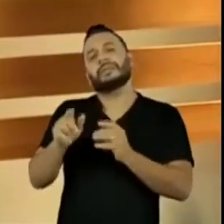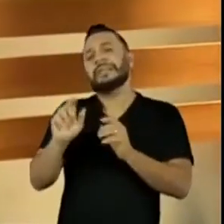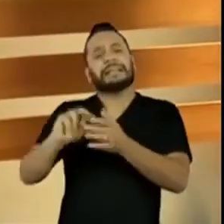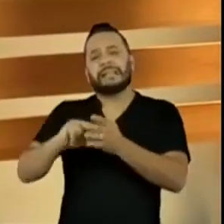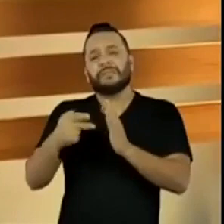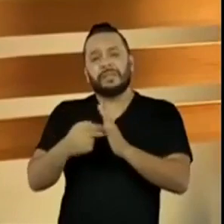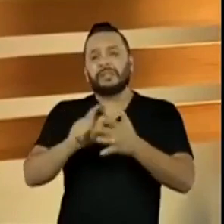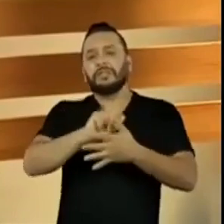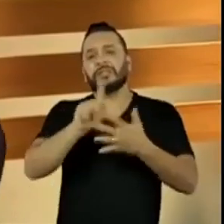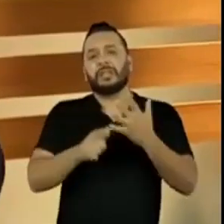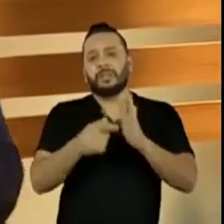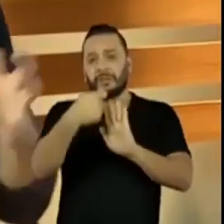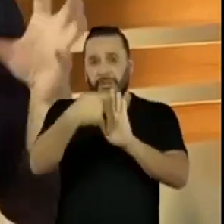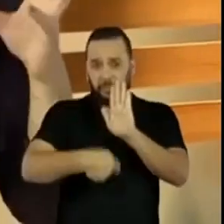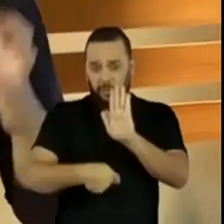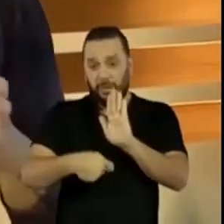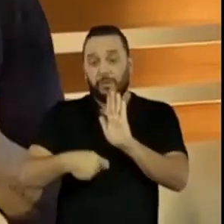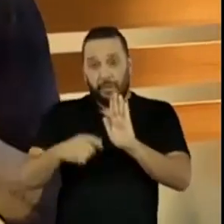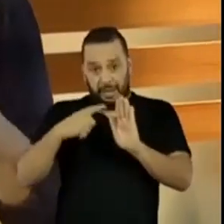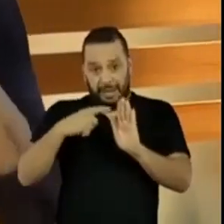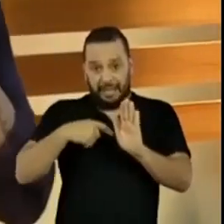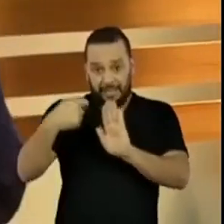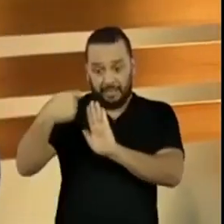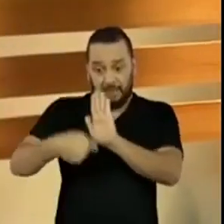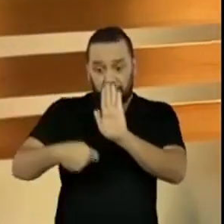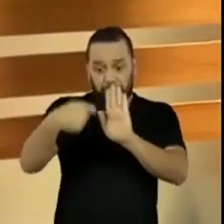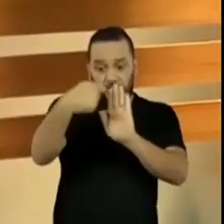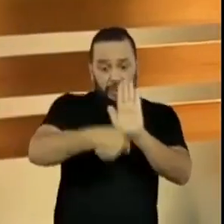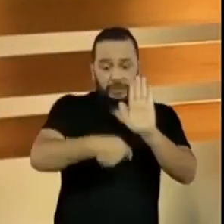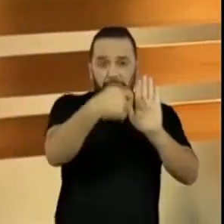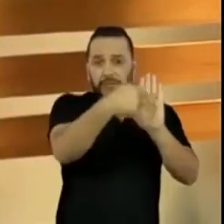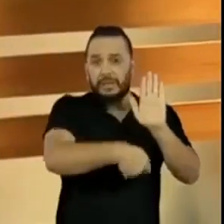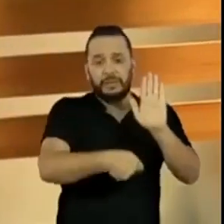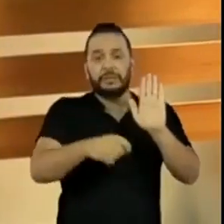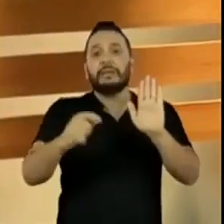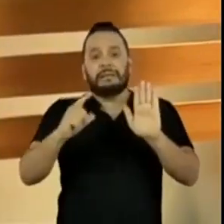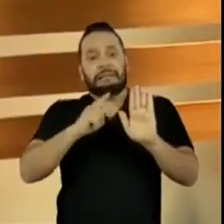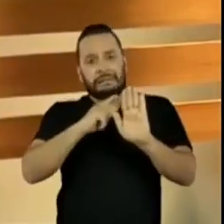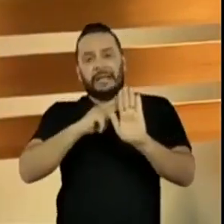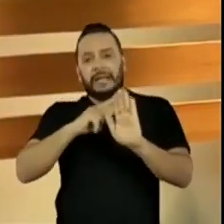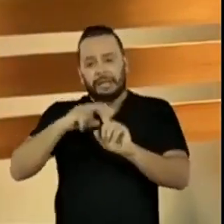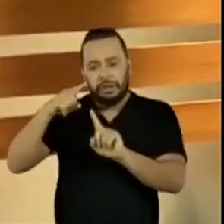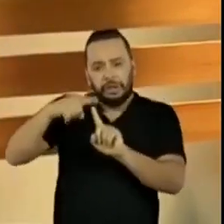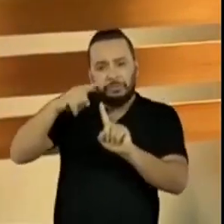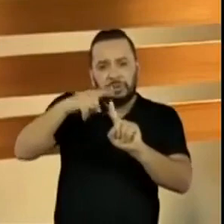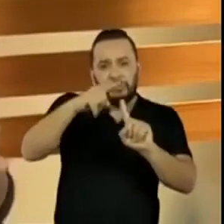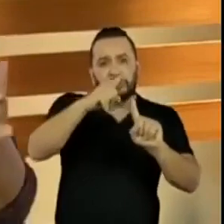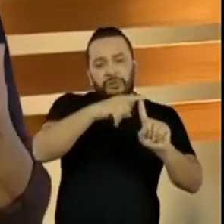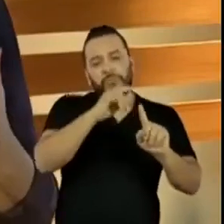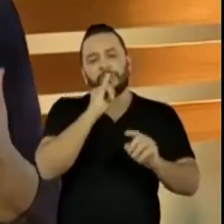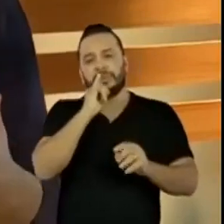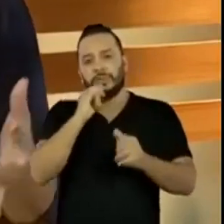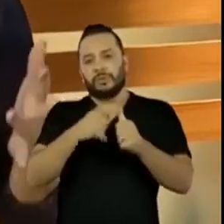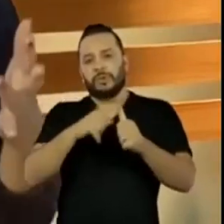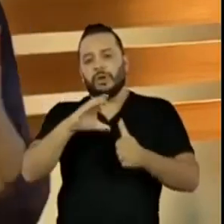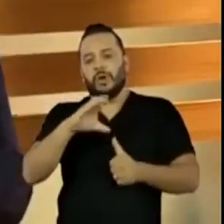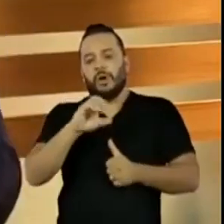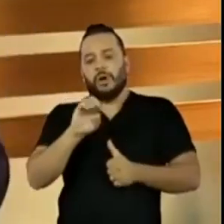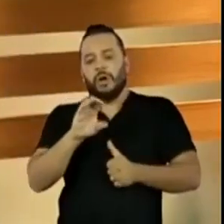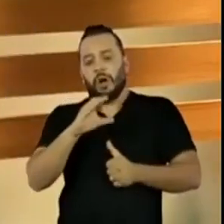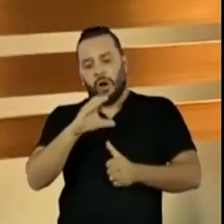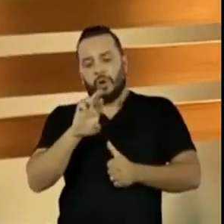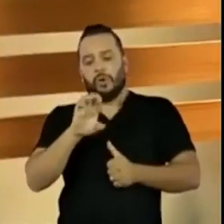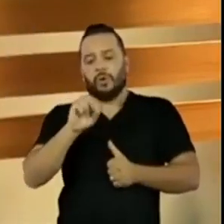gêneros textuais? São aqueles grupos de textos com diferentes funções e tipologias. Crônicas,